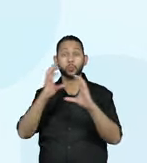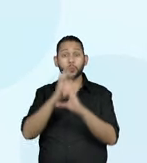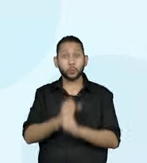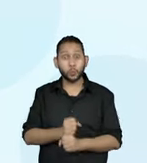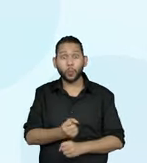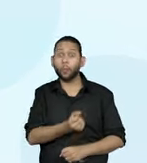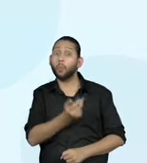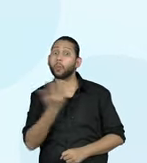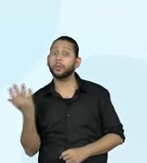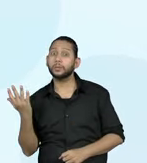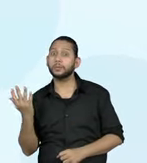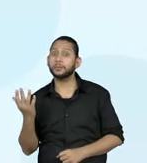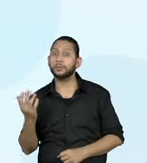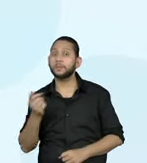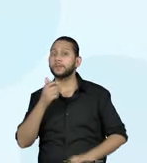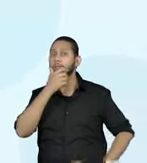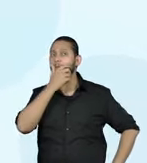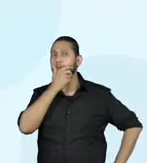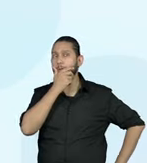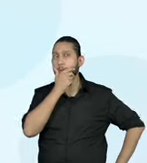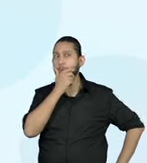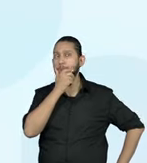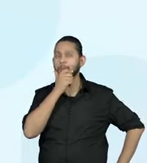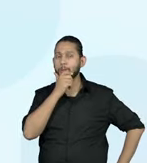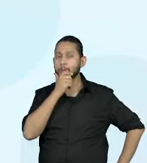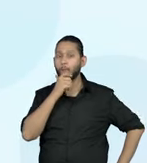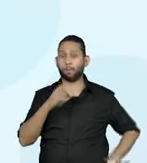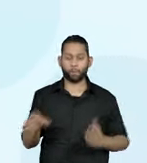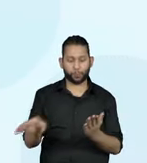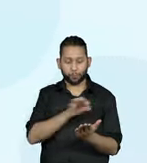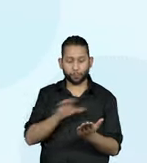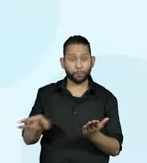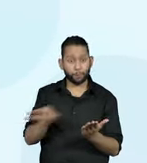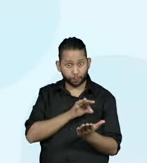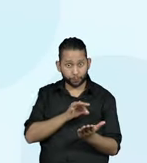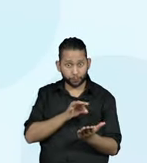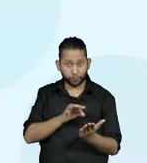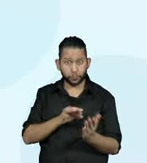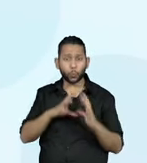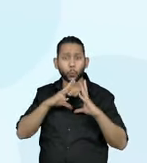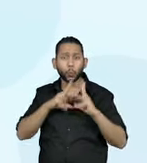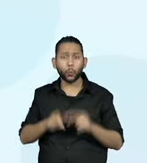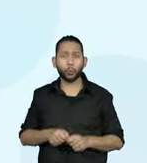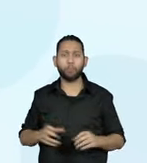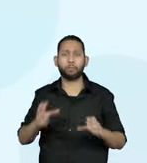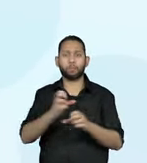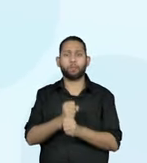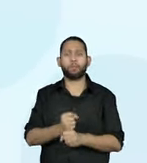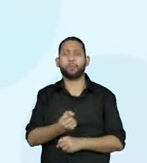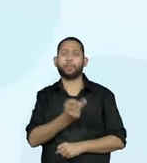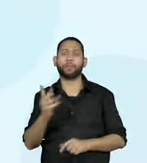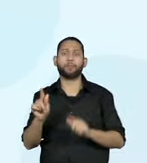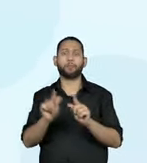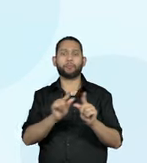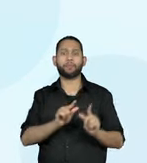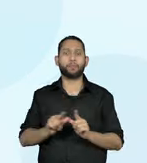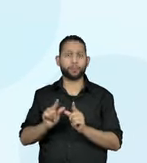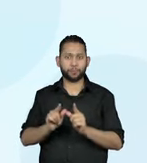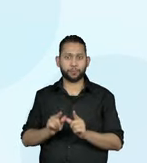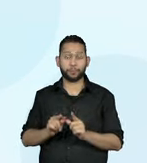livro? Total de quadrinhos do livro. Vou dizer para vocês que tem